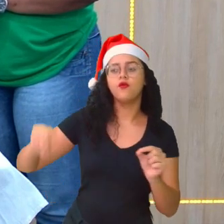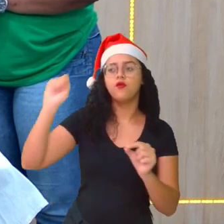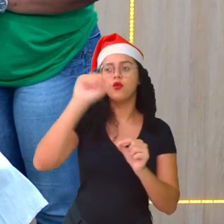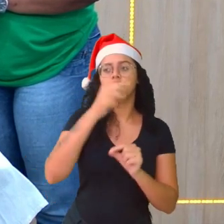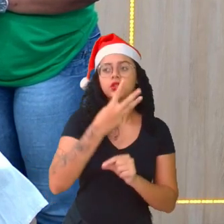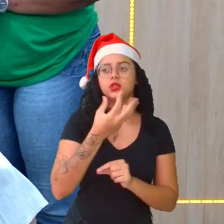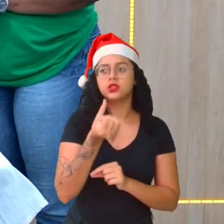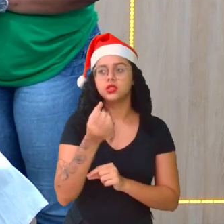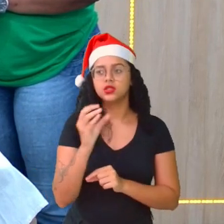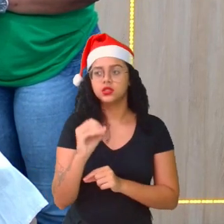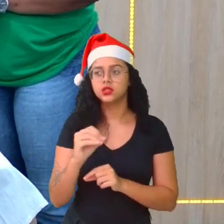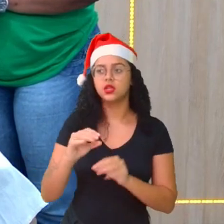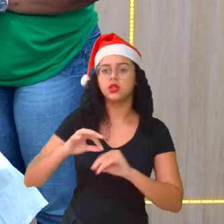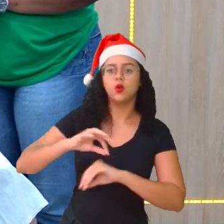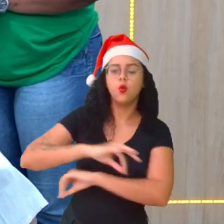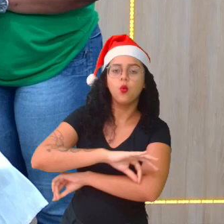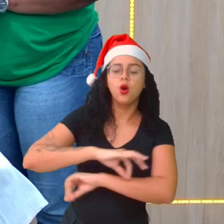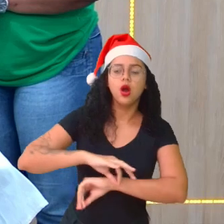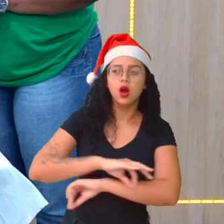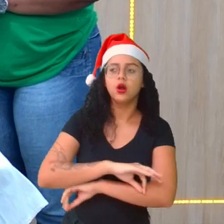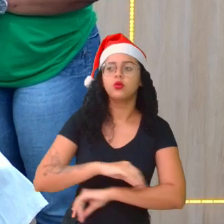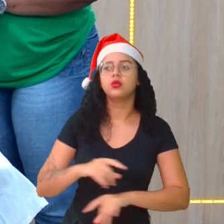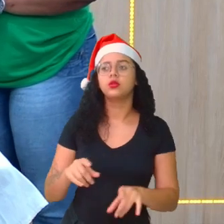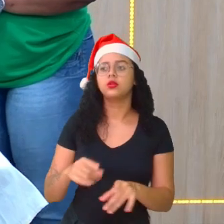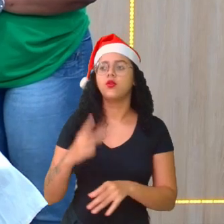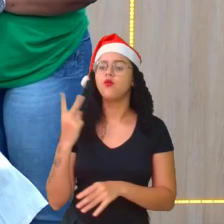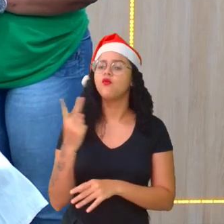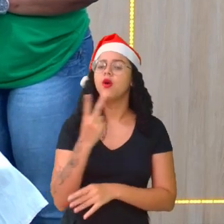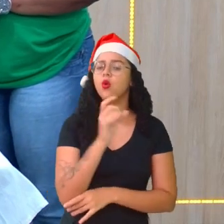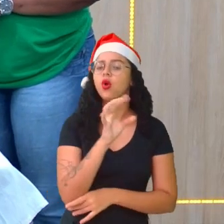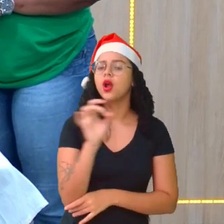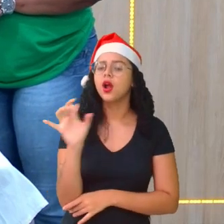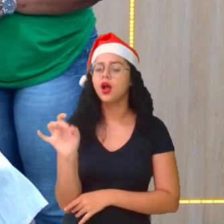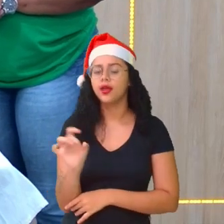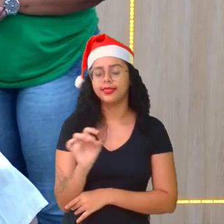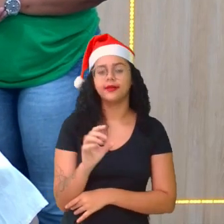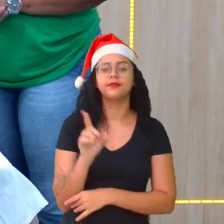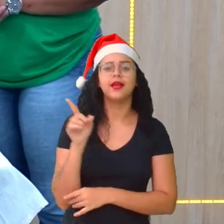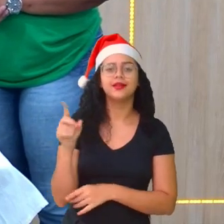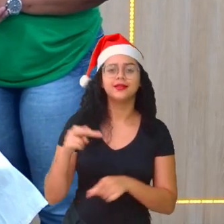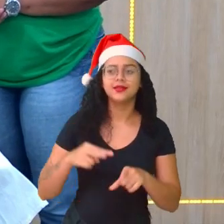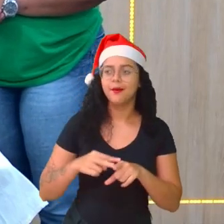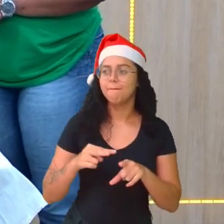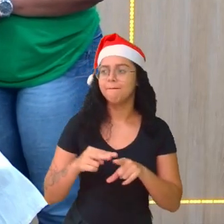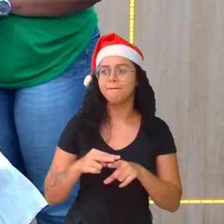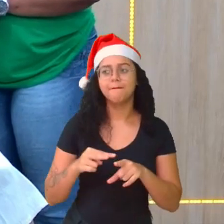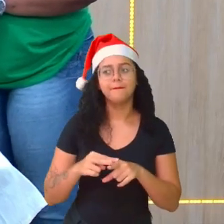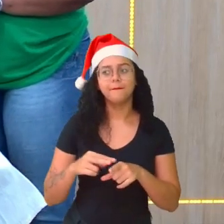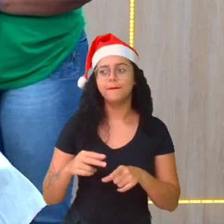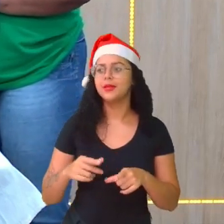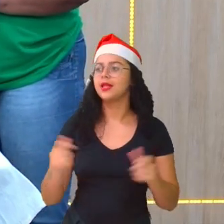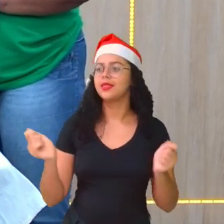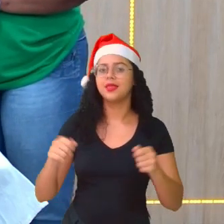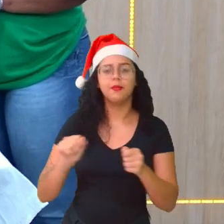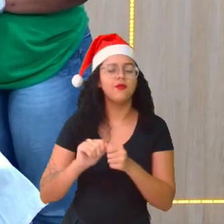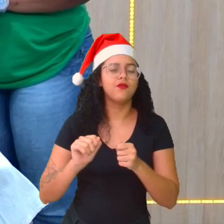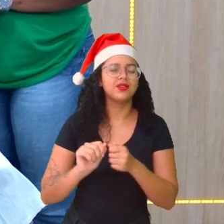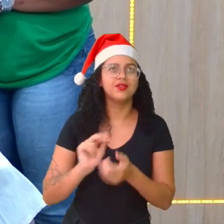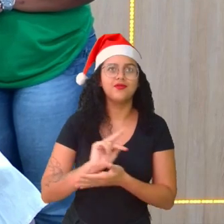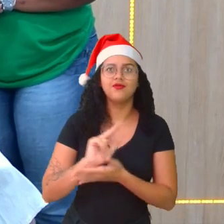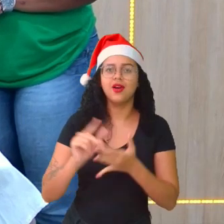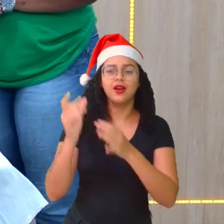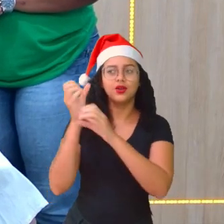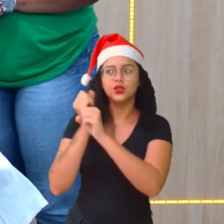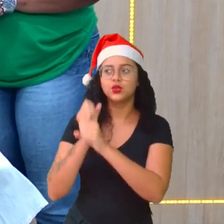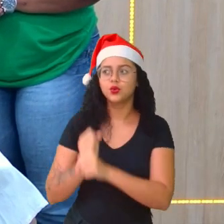tem específico para aquilo ali? Sobre 8, aí dá o valor de cada ângulo. Professora, essa pizza dá pano para as mangas, para várias coisas, não é isso?